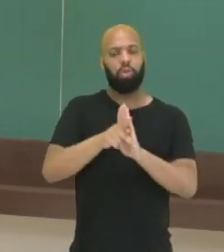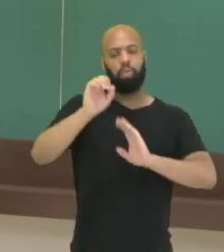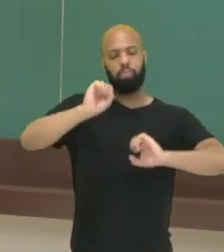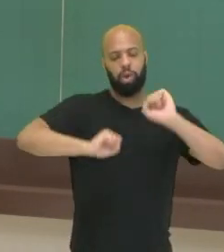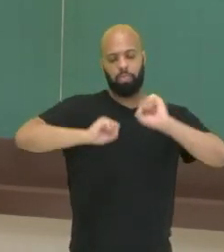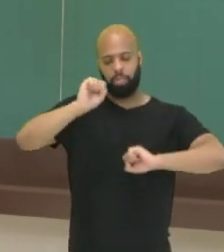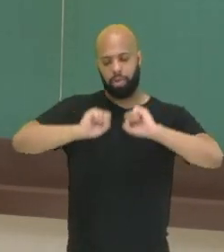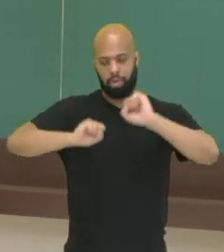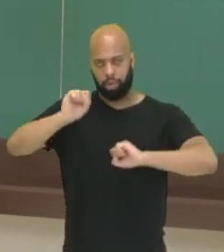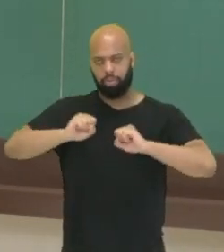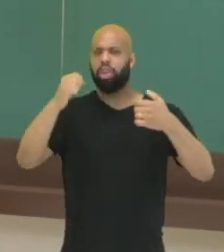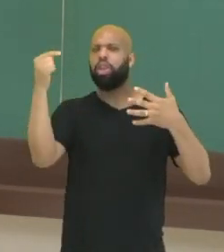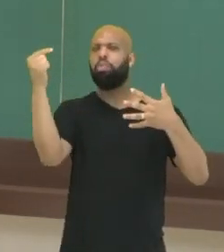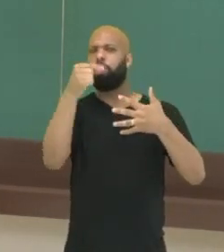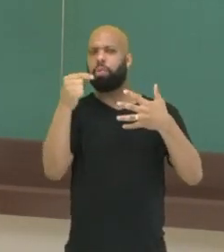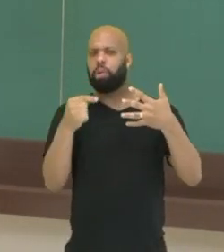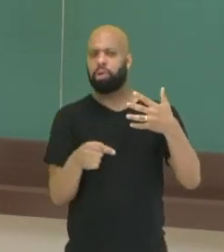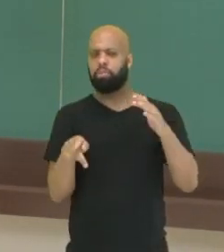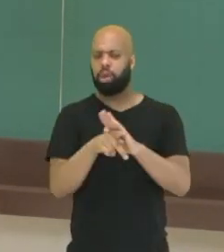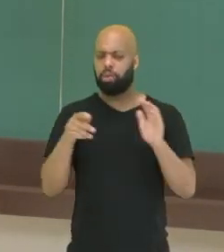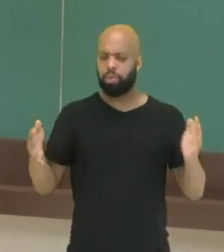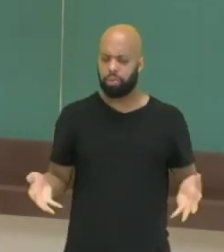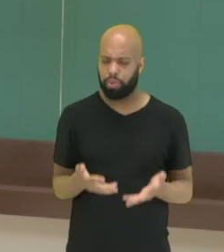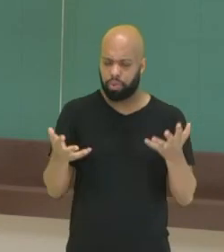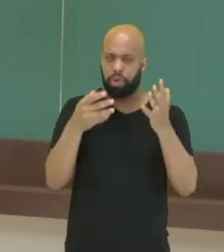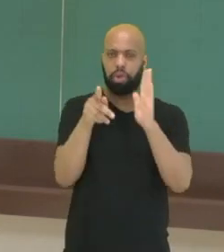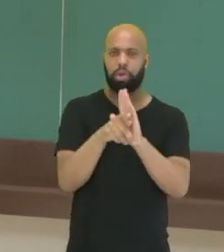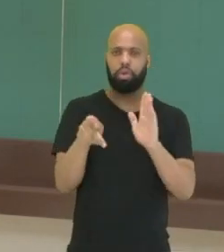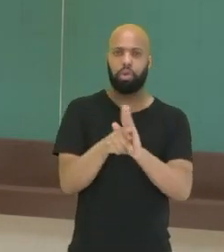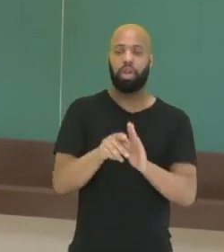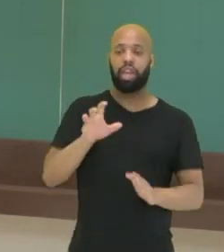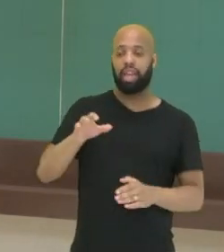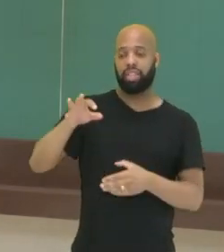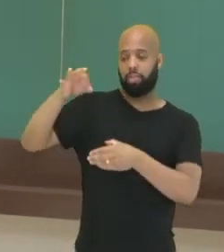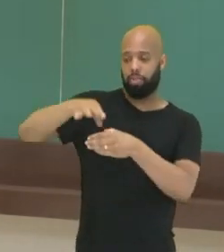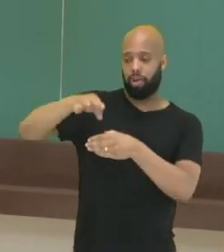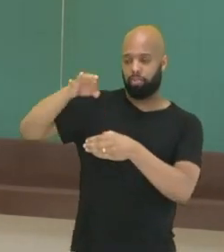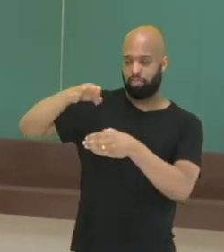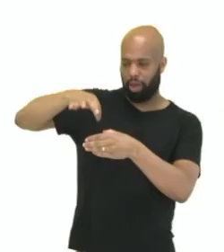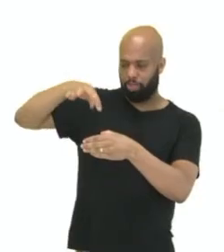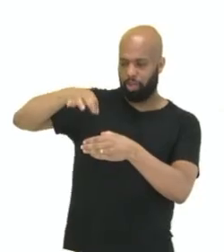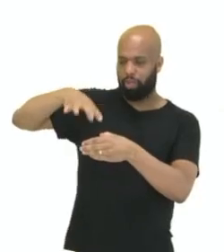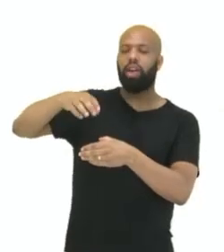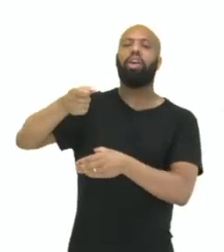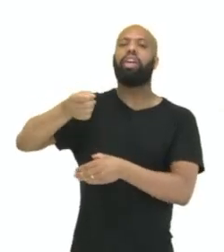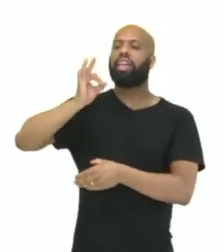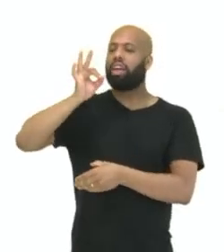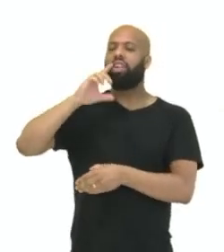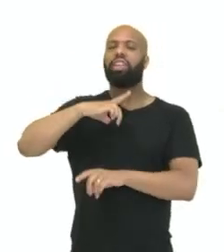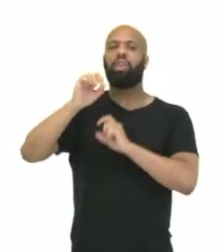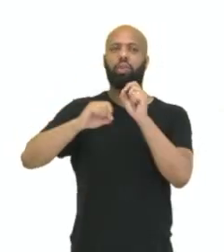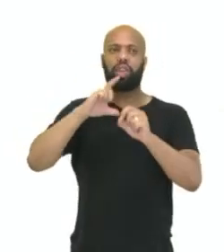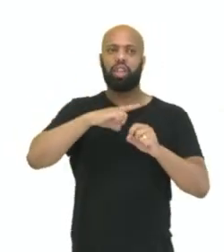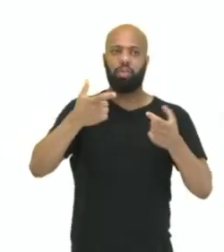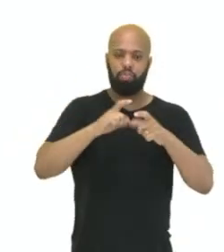industrialização. Entre os fatores de contribuição da atividade da cafeicultura, nós podemos relacionar